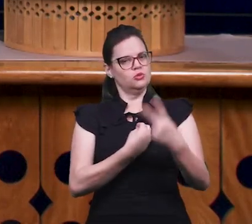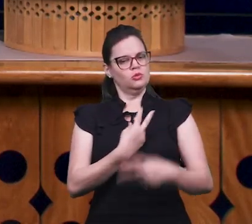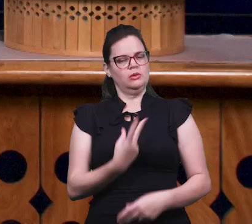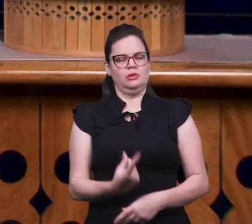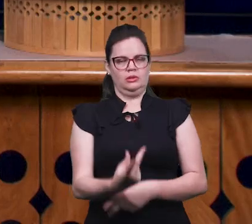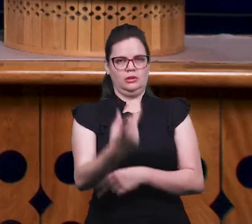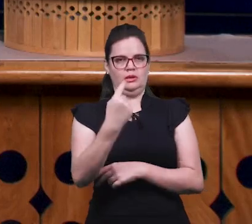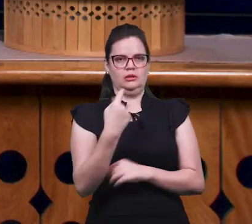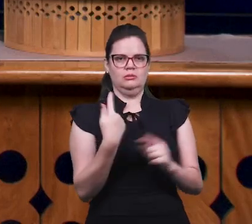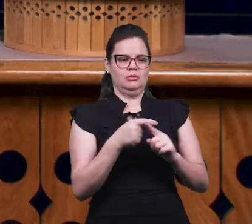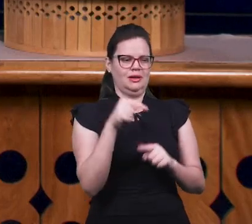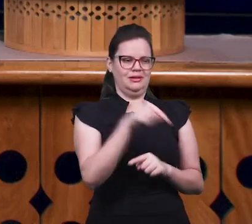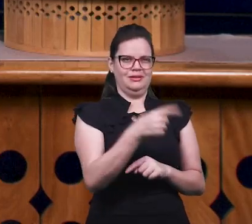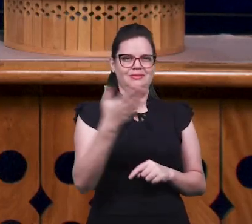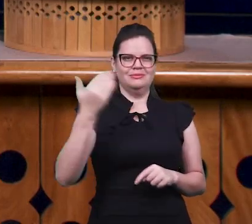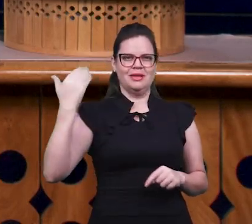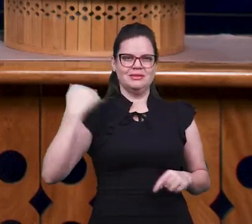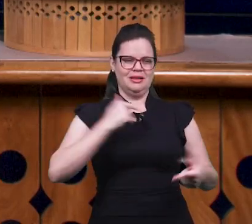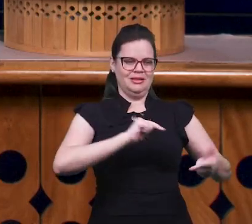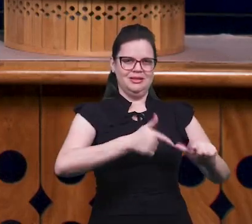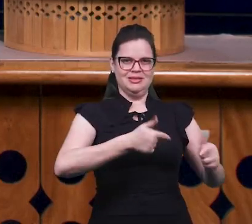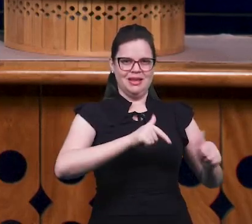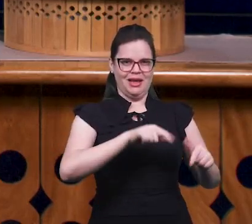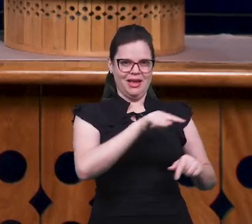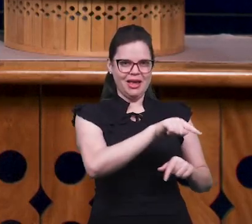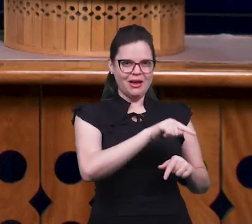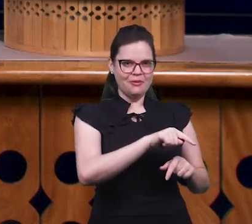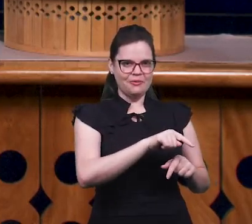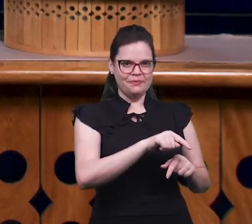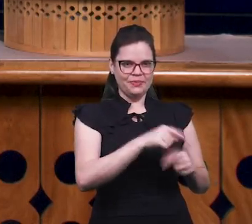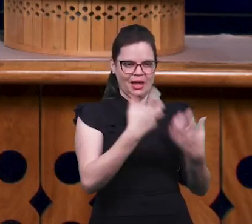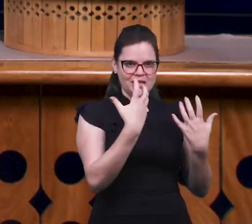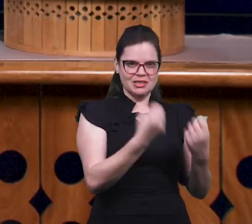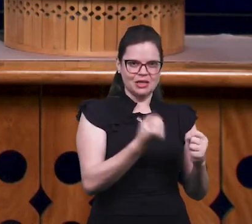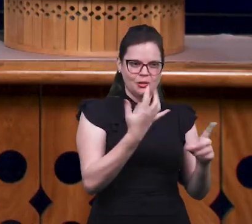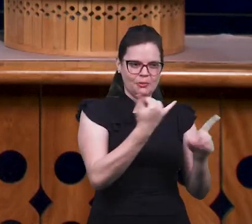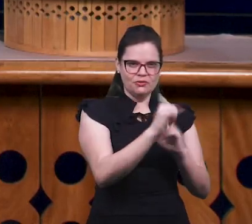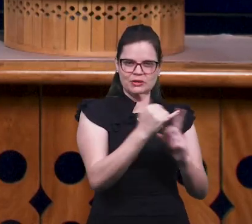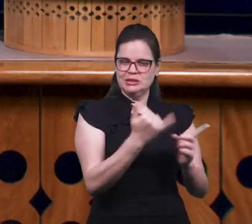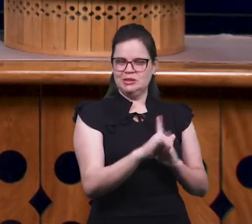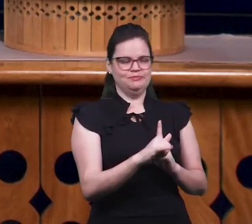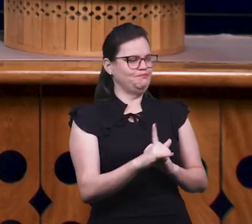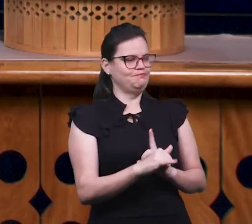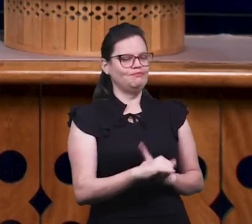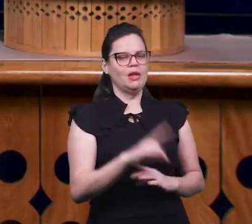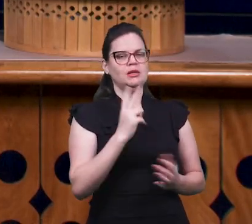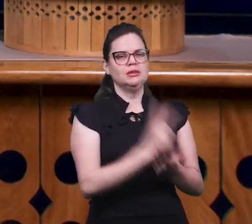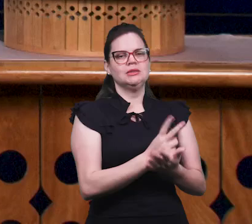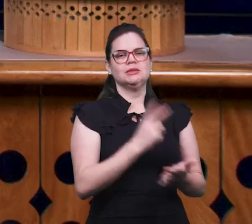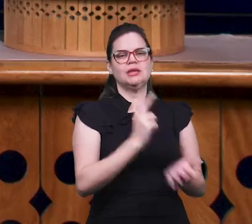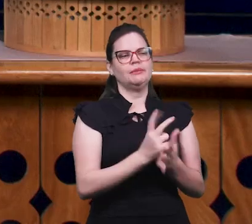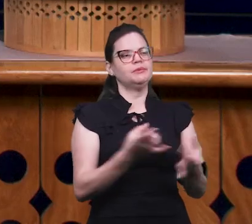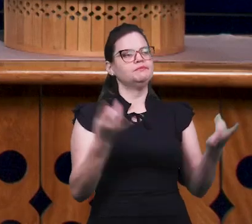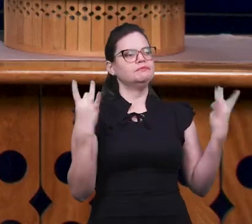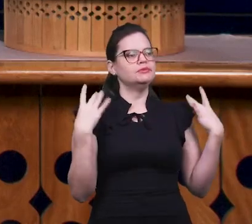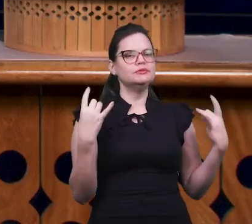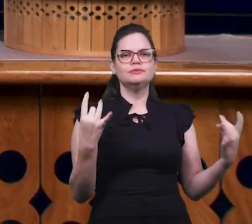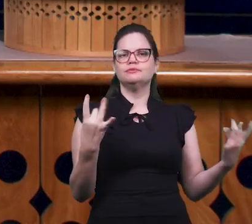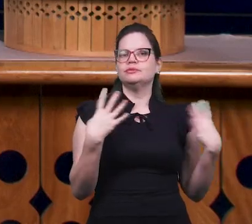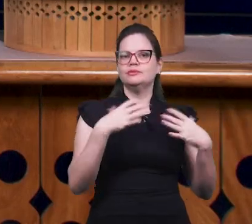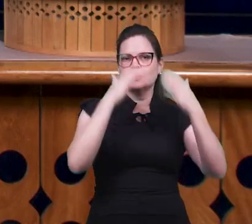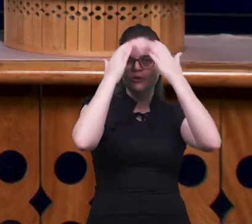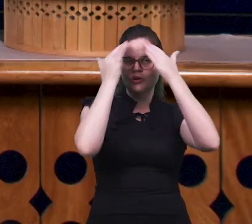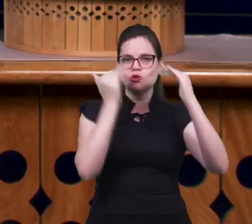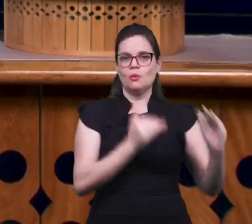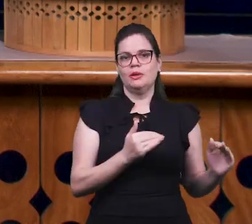Israel não guardou o profético. Aconteceu com Israel o seguinte, quando os profetas silenciaram, quando